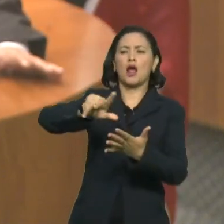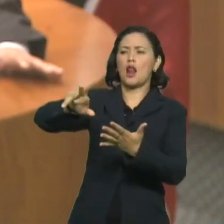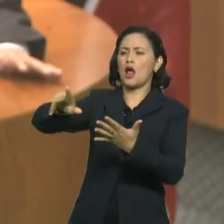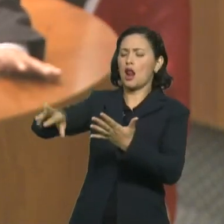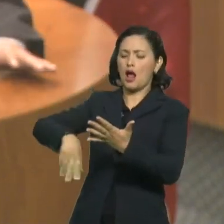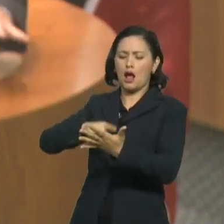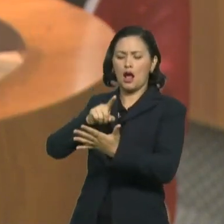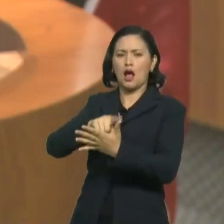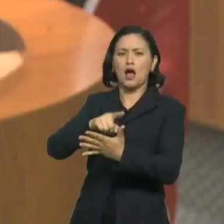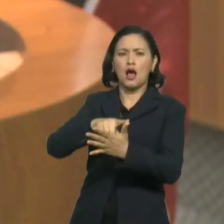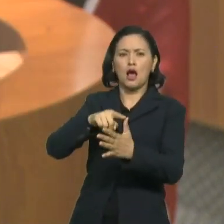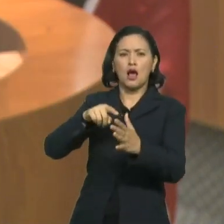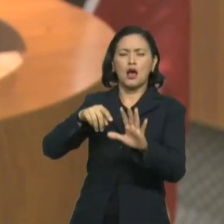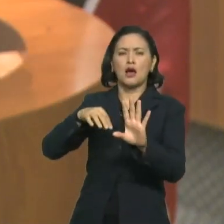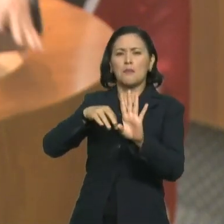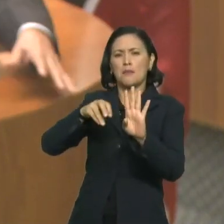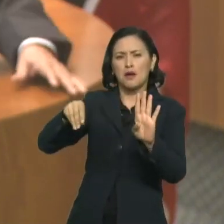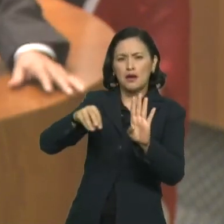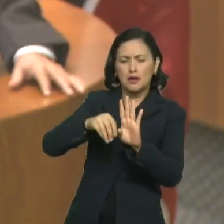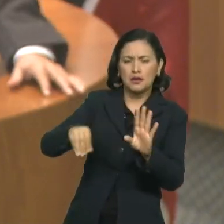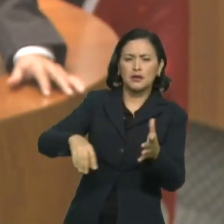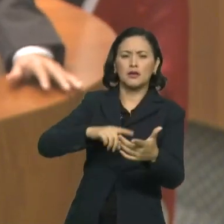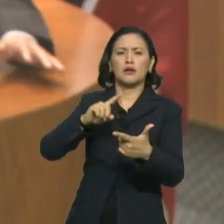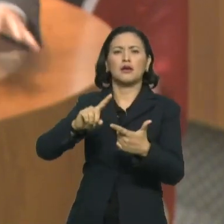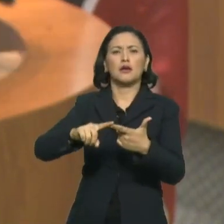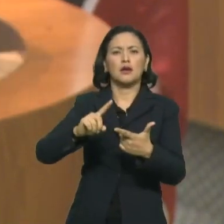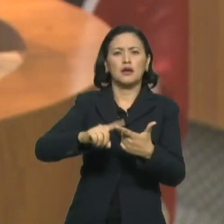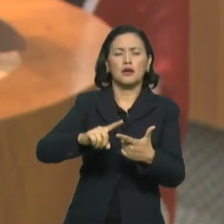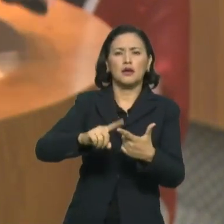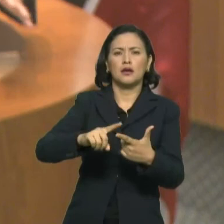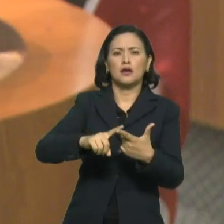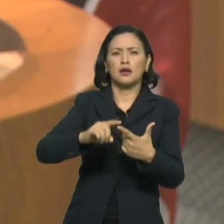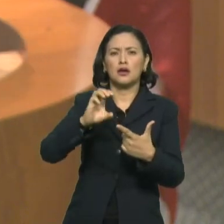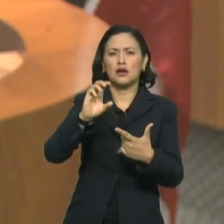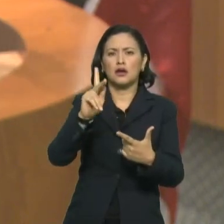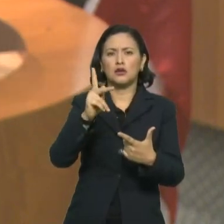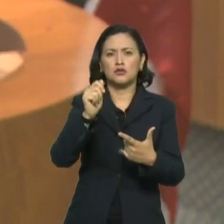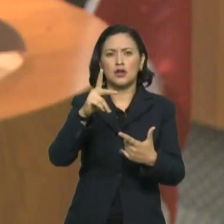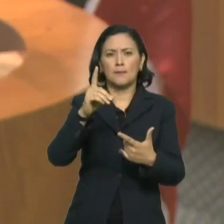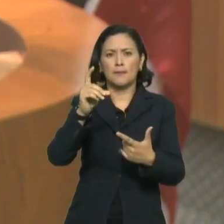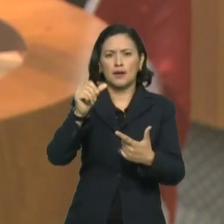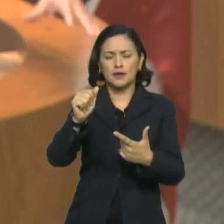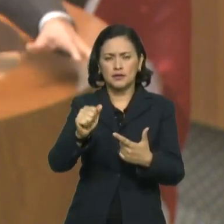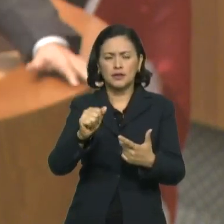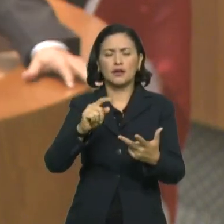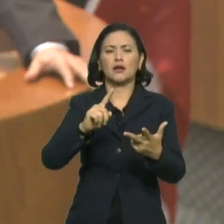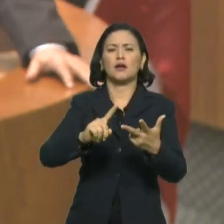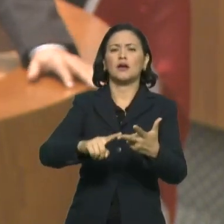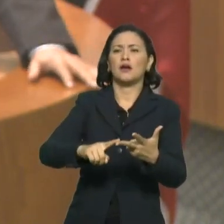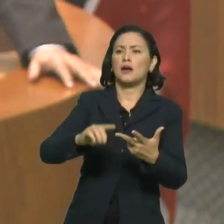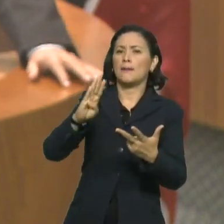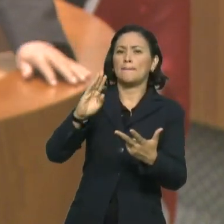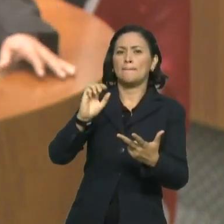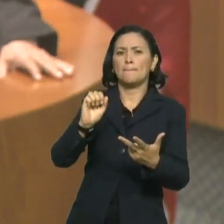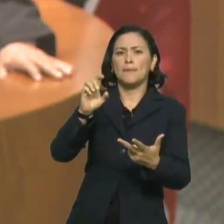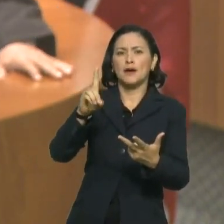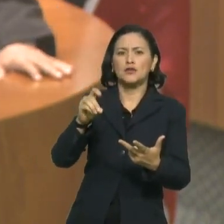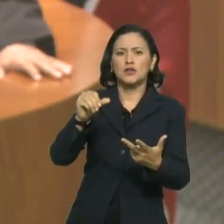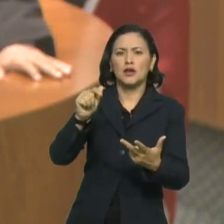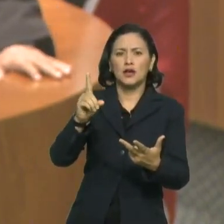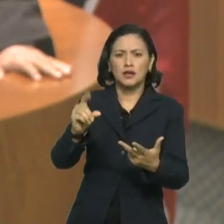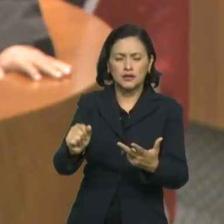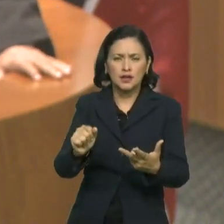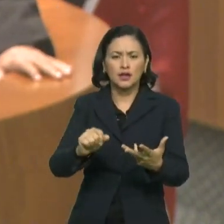você tem as praias, você tem o nosso Pantanal, que é a Baixada. O Maranhão é muito. A Amazônia, ali em torno da